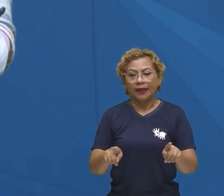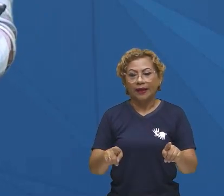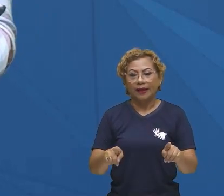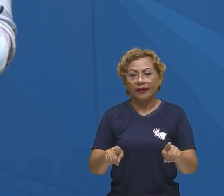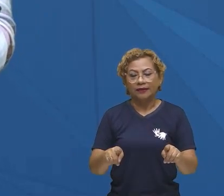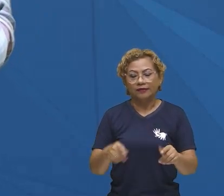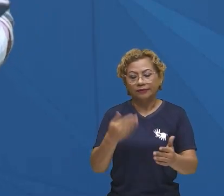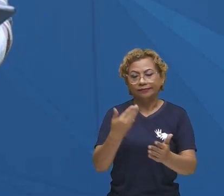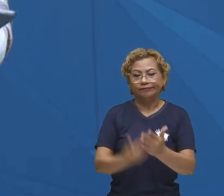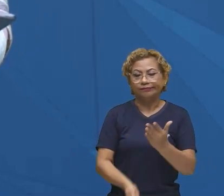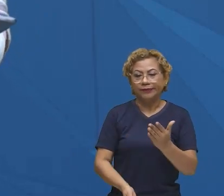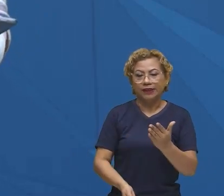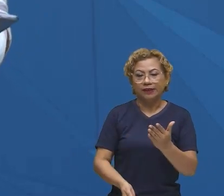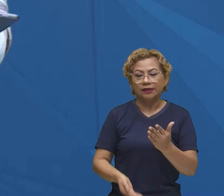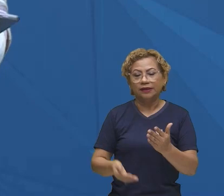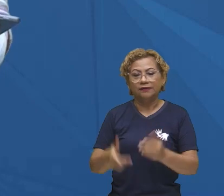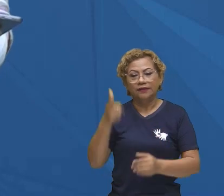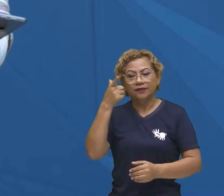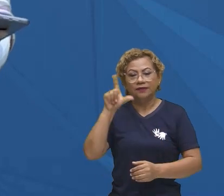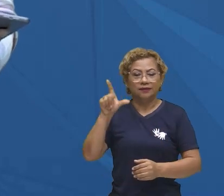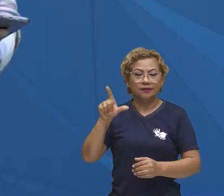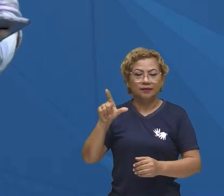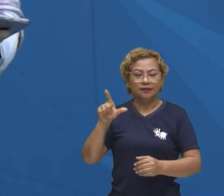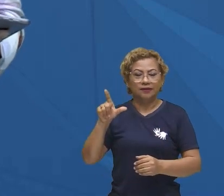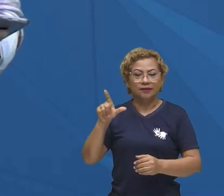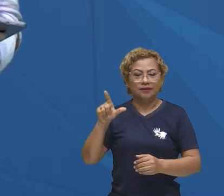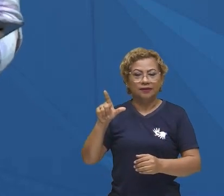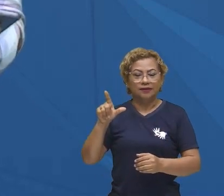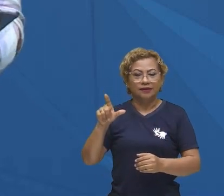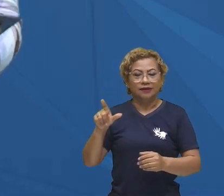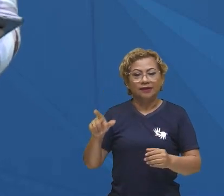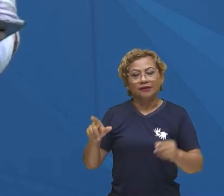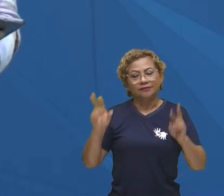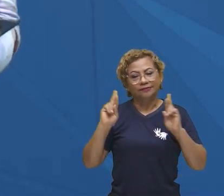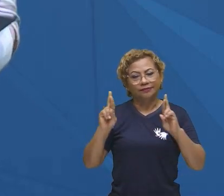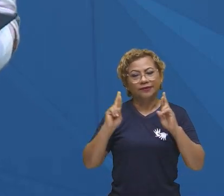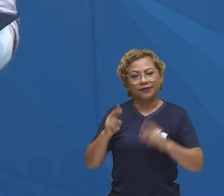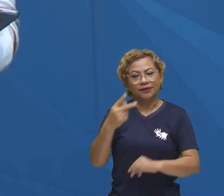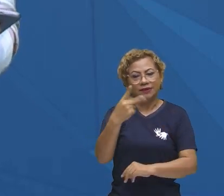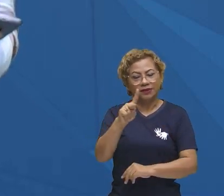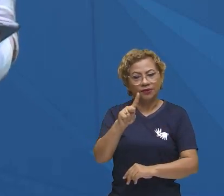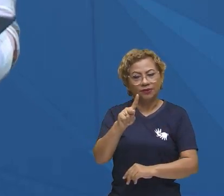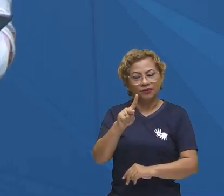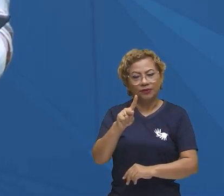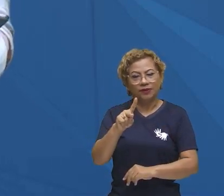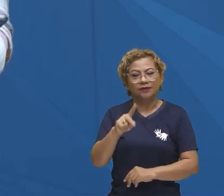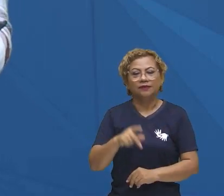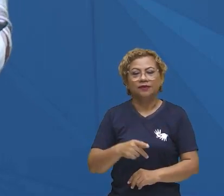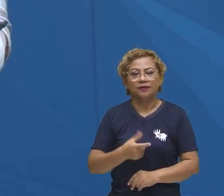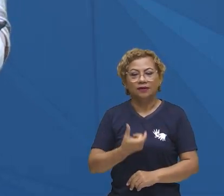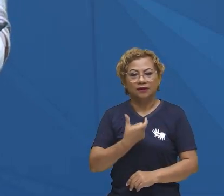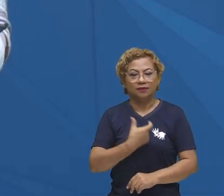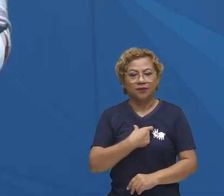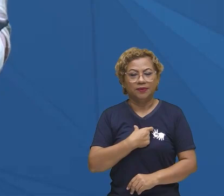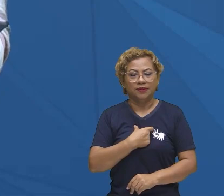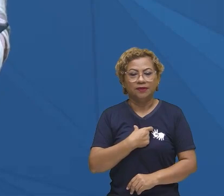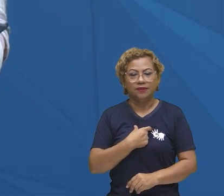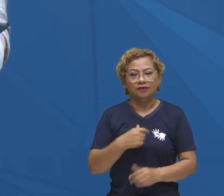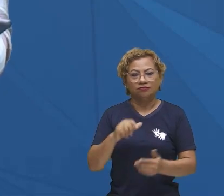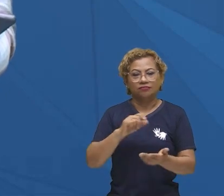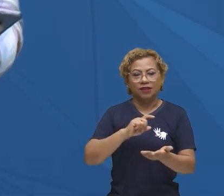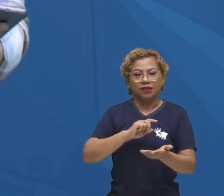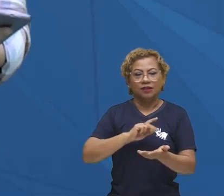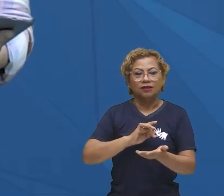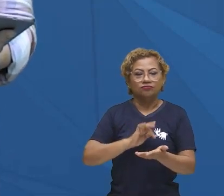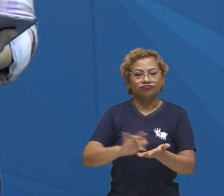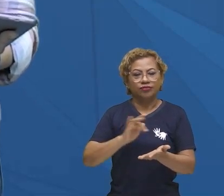ranking final. Bora ver quem é que vai ganhar essa medalhinha digital aí de aluno espia essa conversa, quiz nota 10. Vamos dar uma